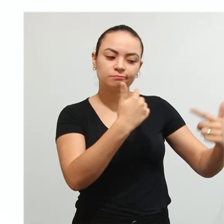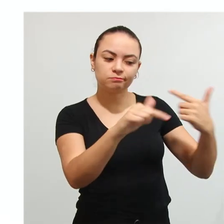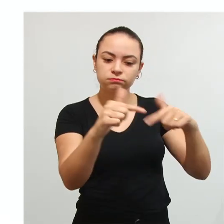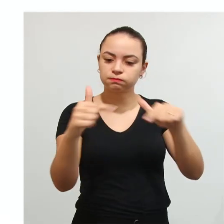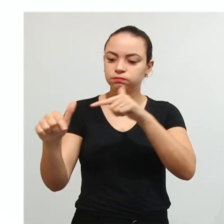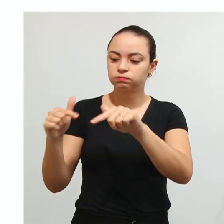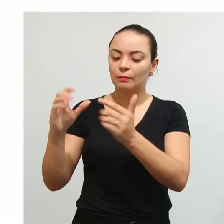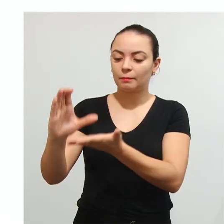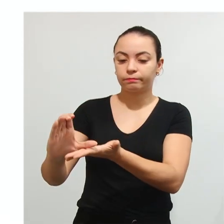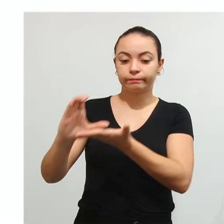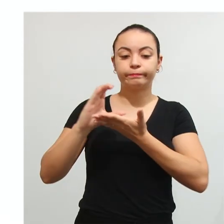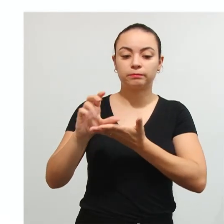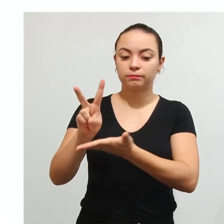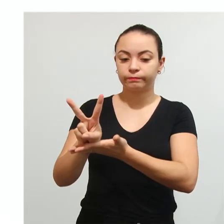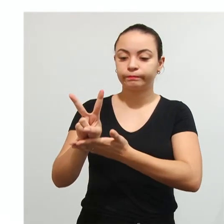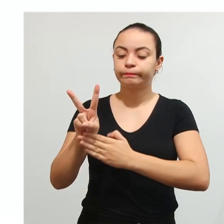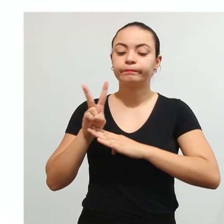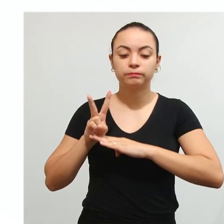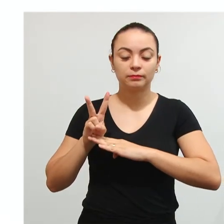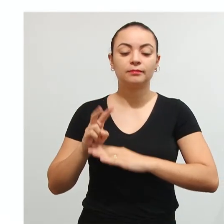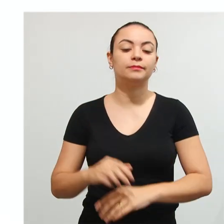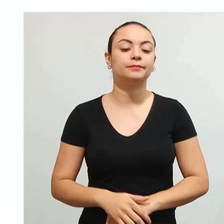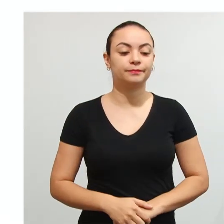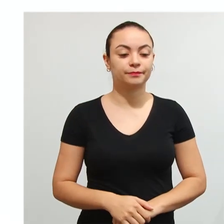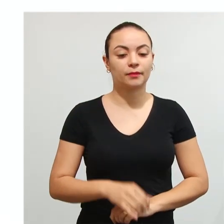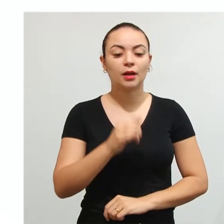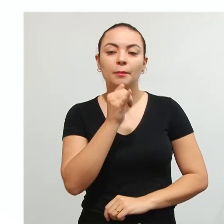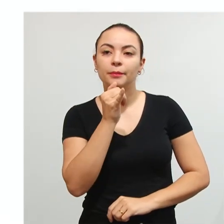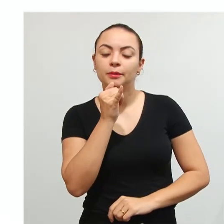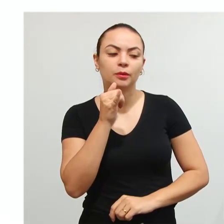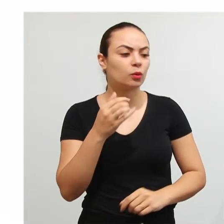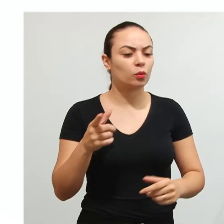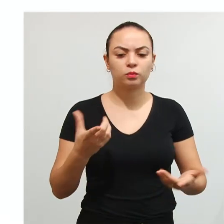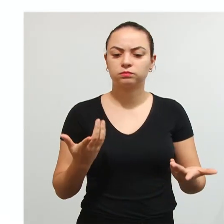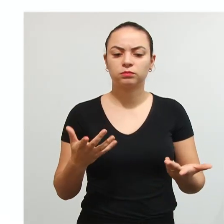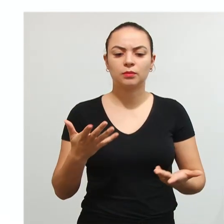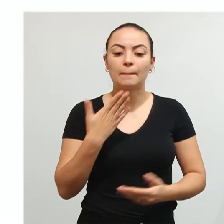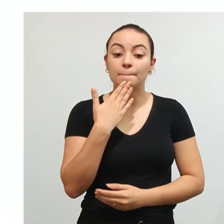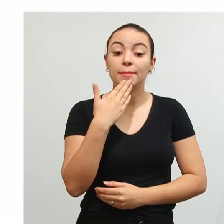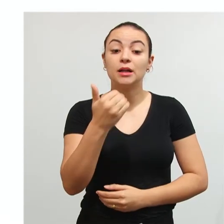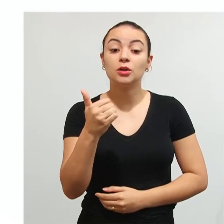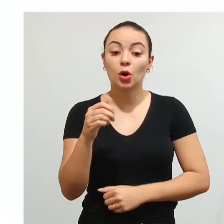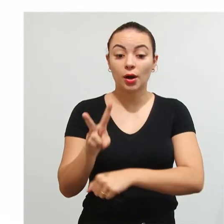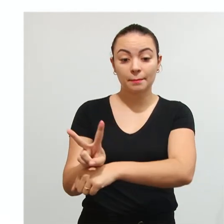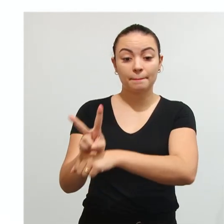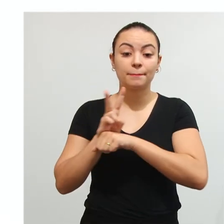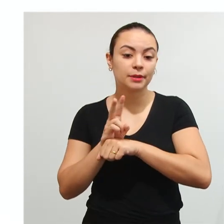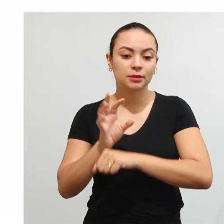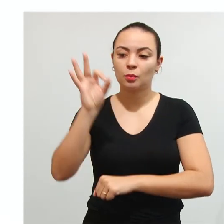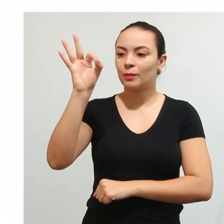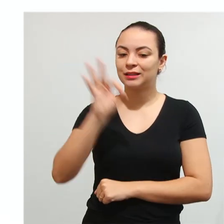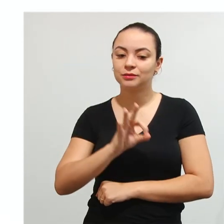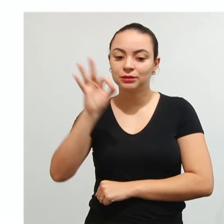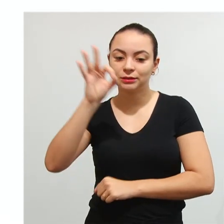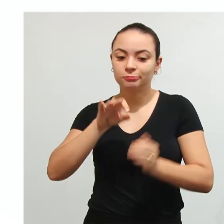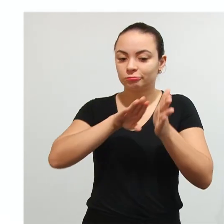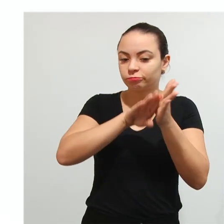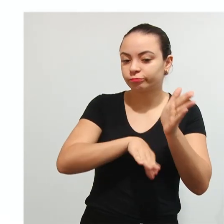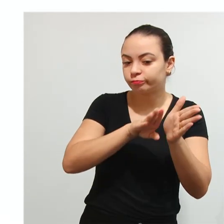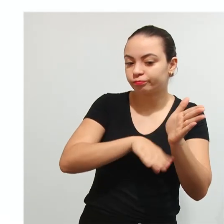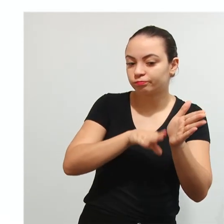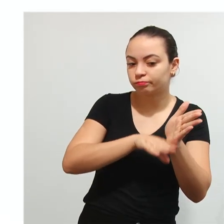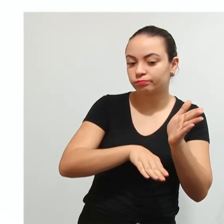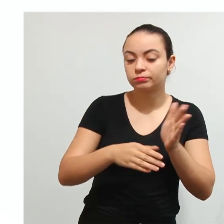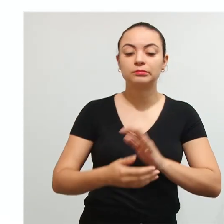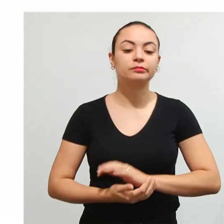Por exemplo, como escolher qual o melhor dos empréstimos? Qual foi a taxa de juros que foi cobrada no empréstimo? Como que a gente